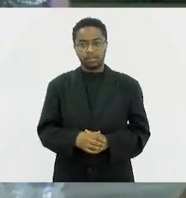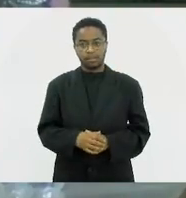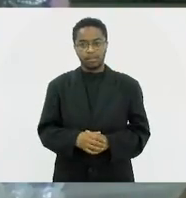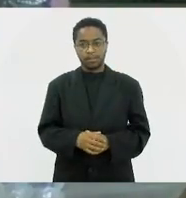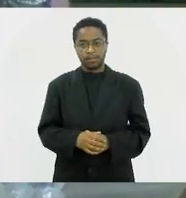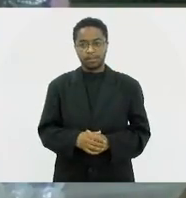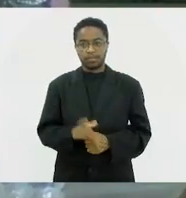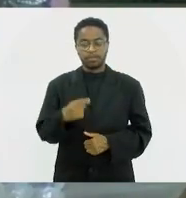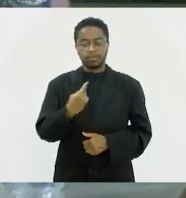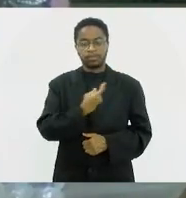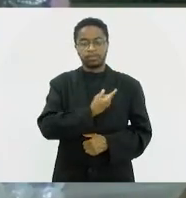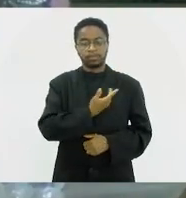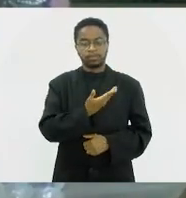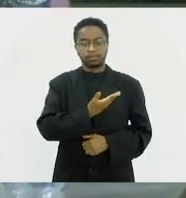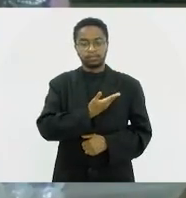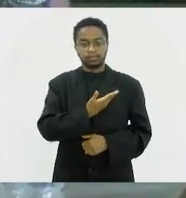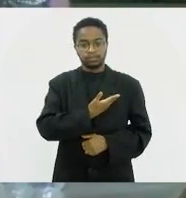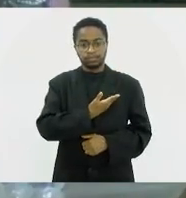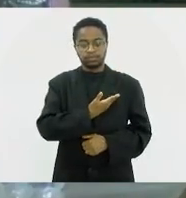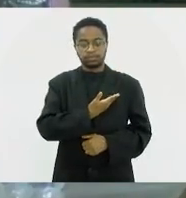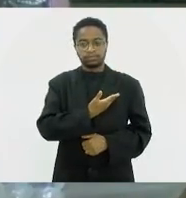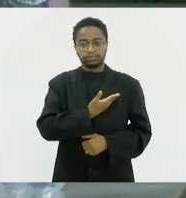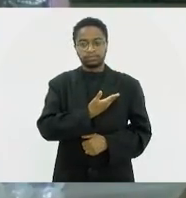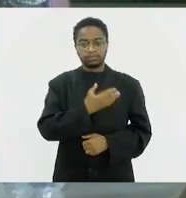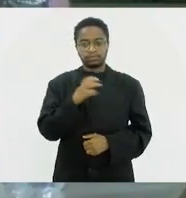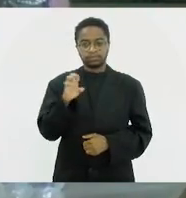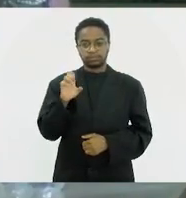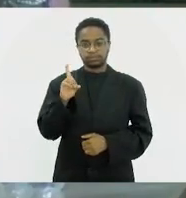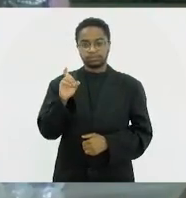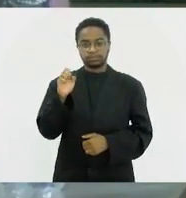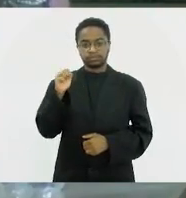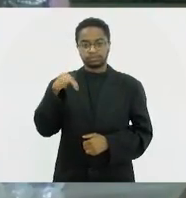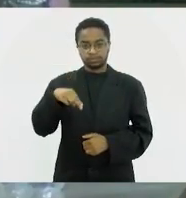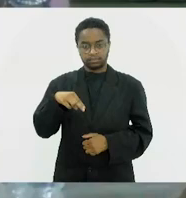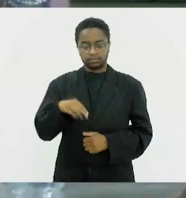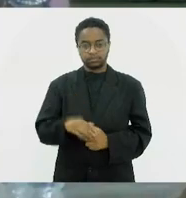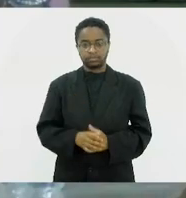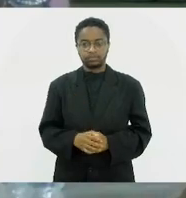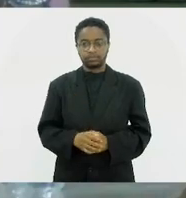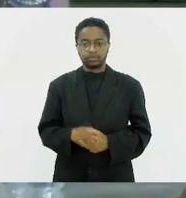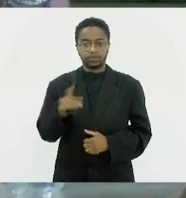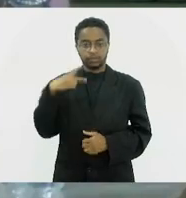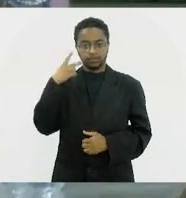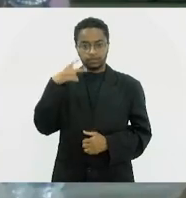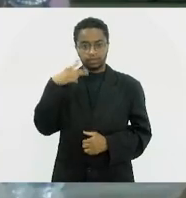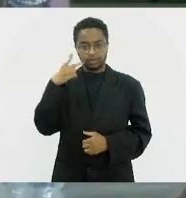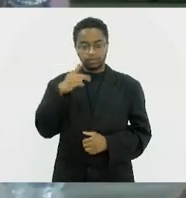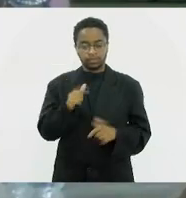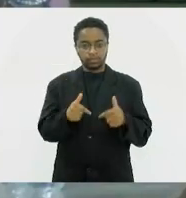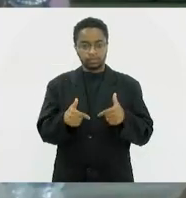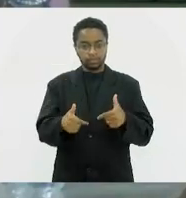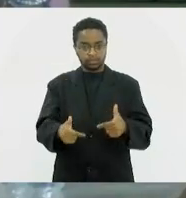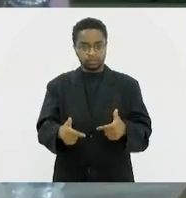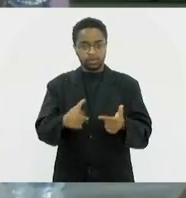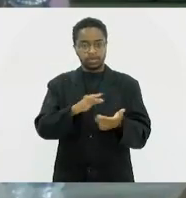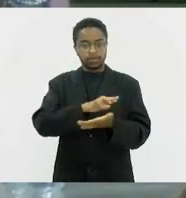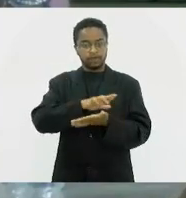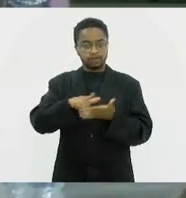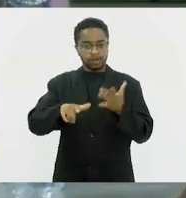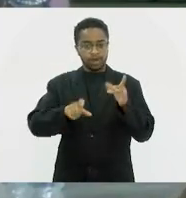nosso amigo Edson Quinto, vereador atuante de vários